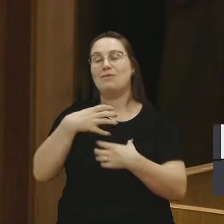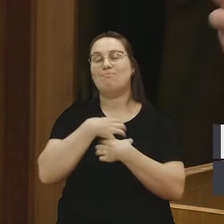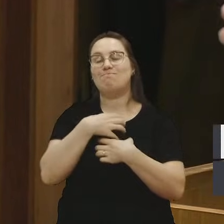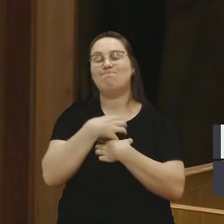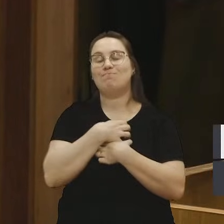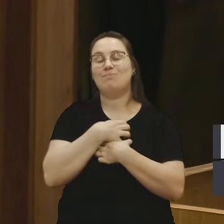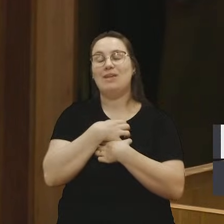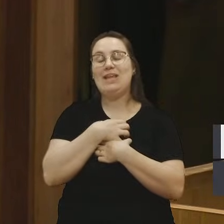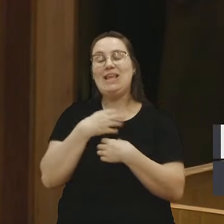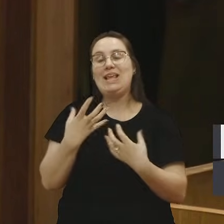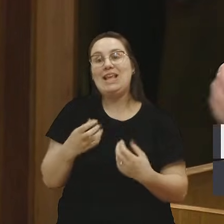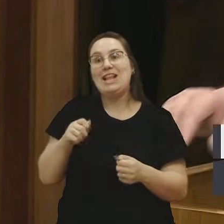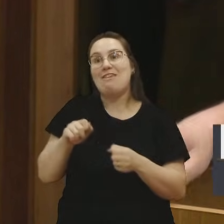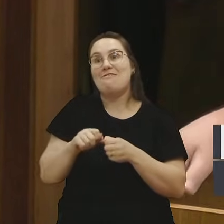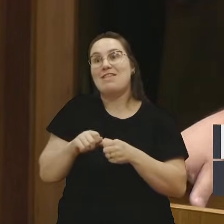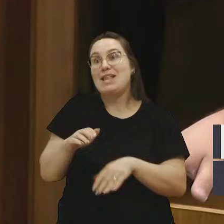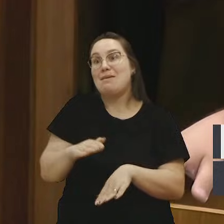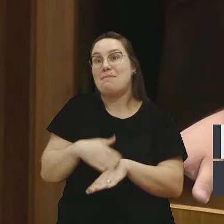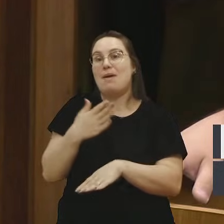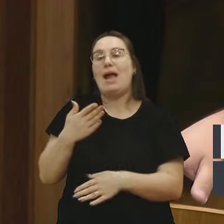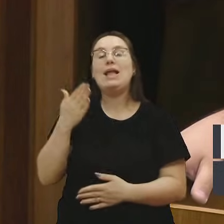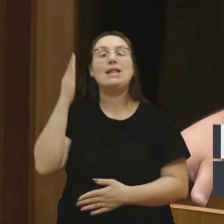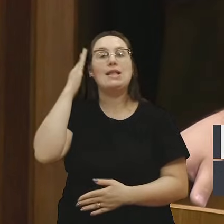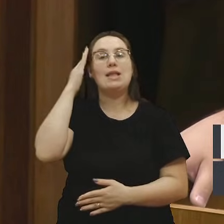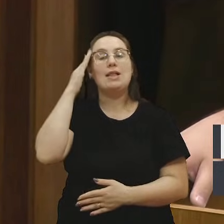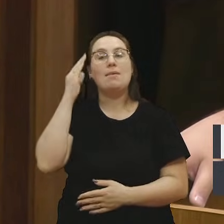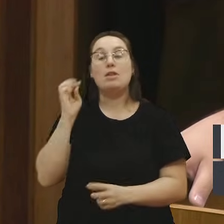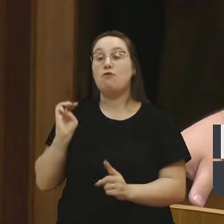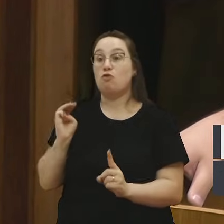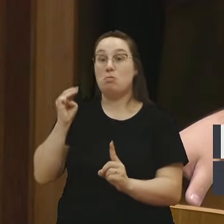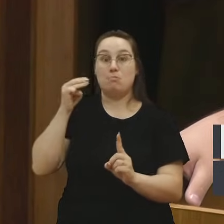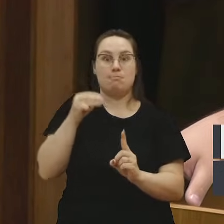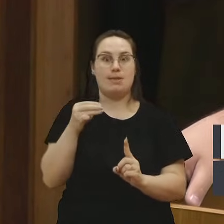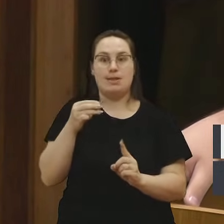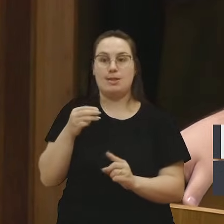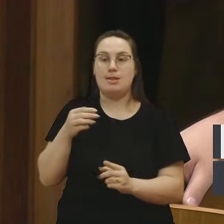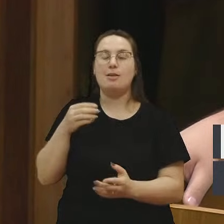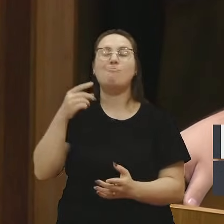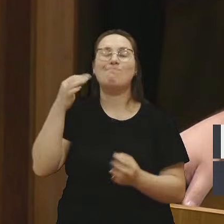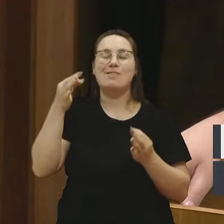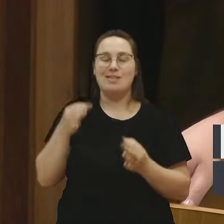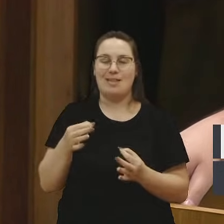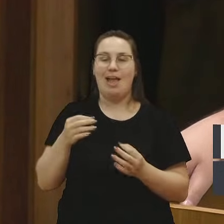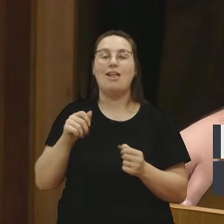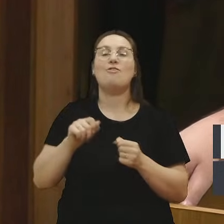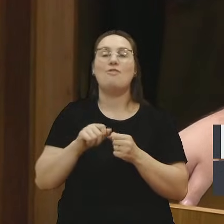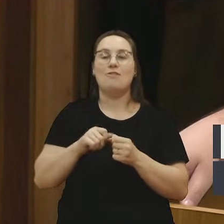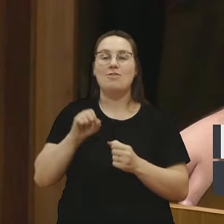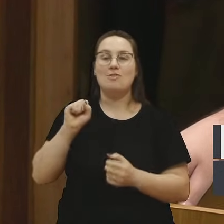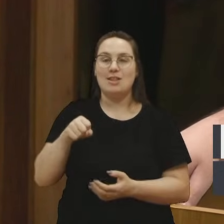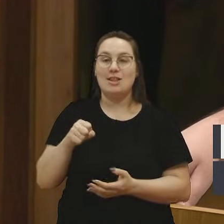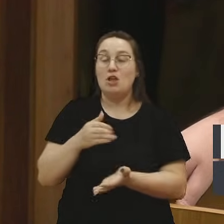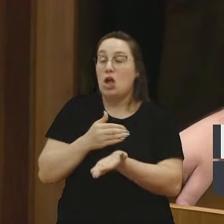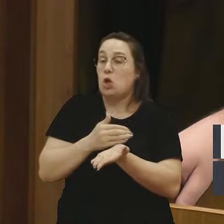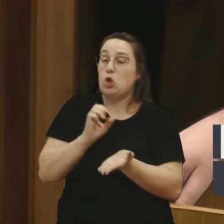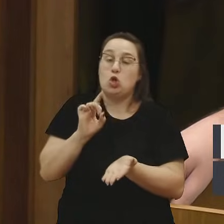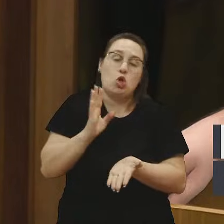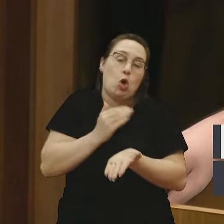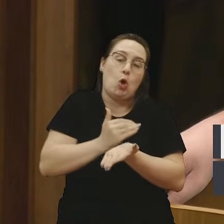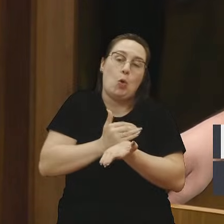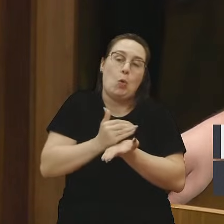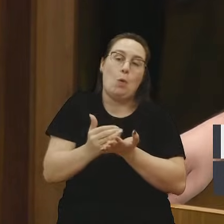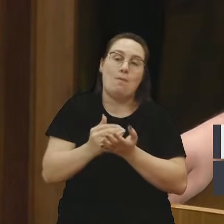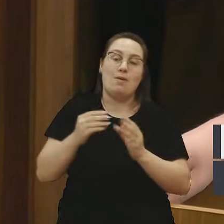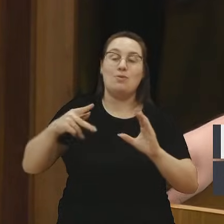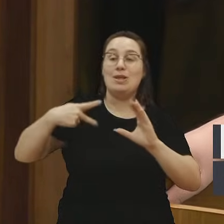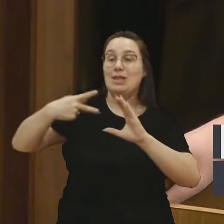de ter feito mais e, ao mesmo tempo, de saber que a gente teve uma missão que foi cumprida, né? Mesmo que seja um pontapé inicial para auxiliá-los aqui dentro da Casa do